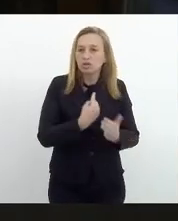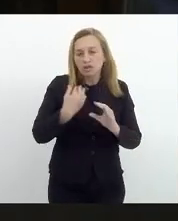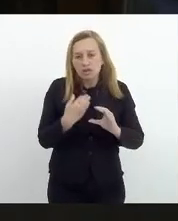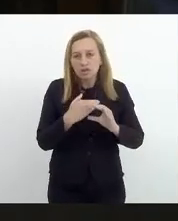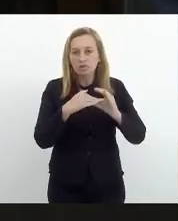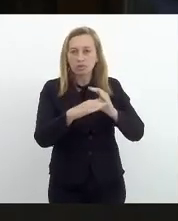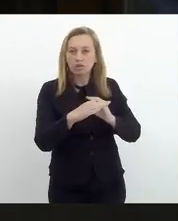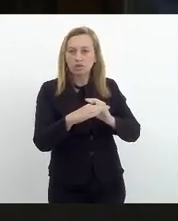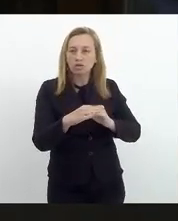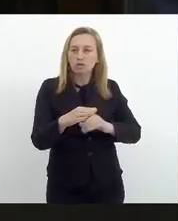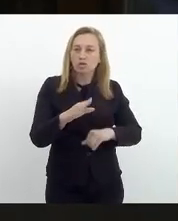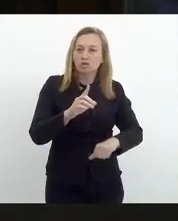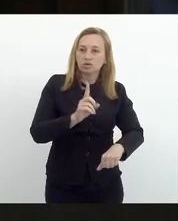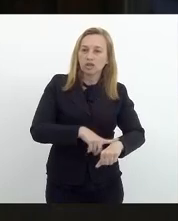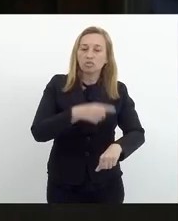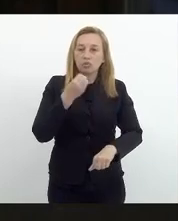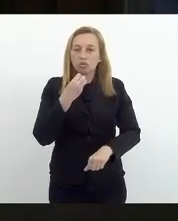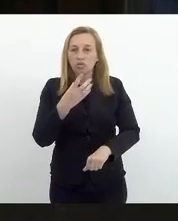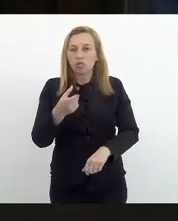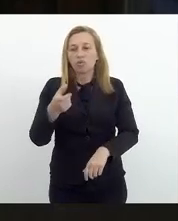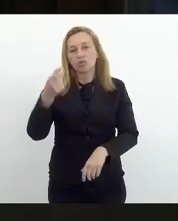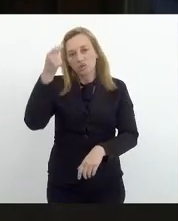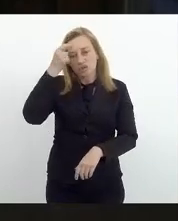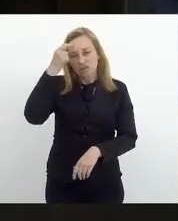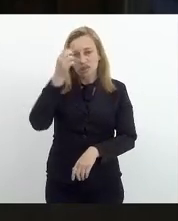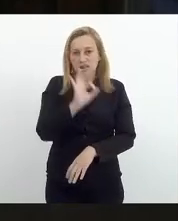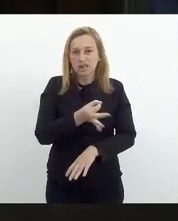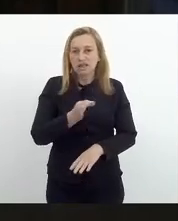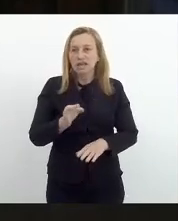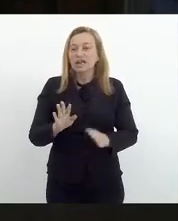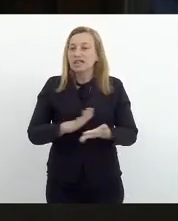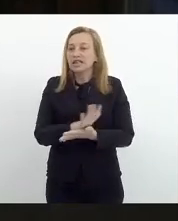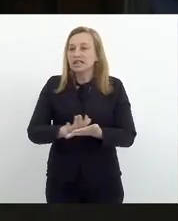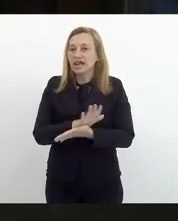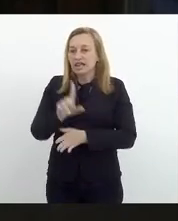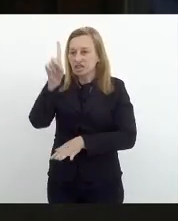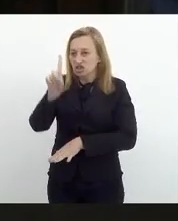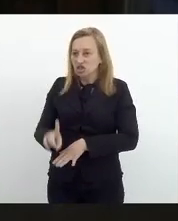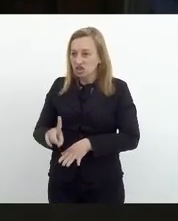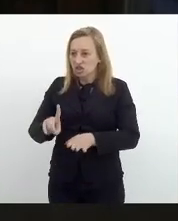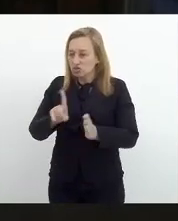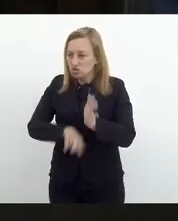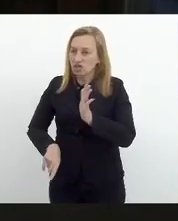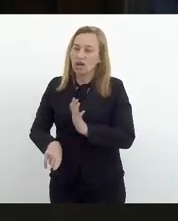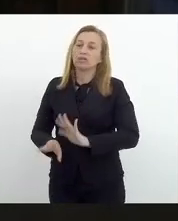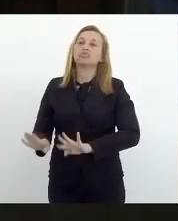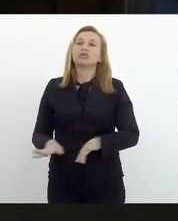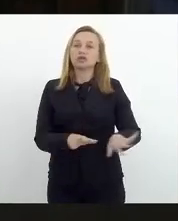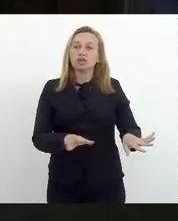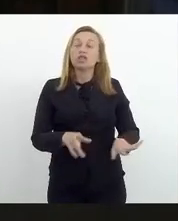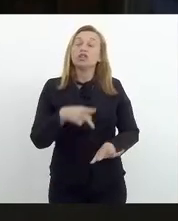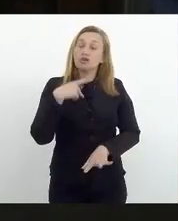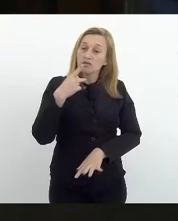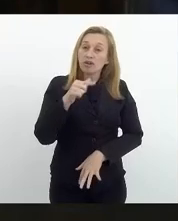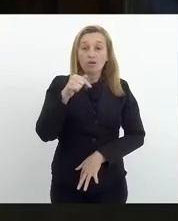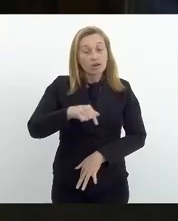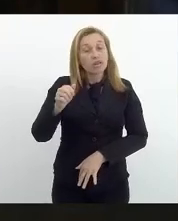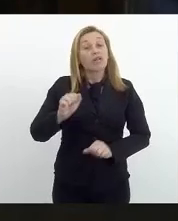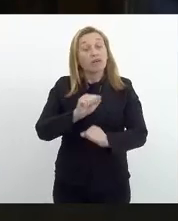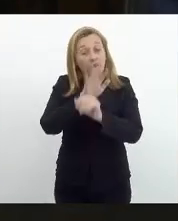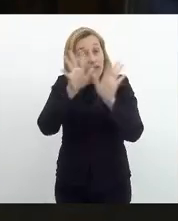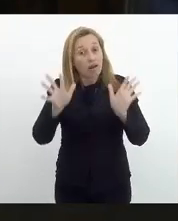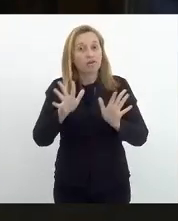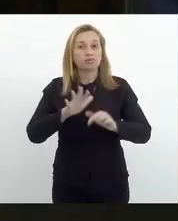encaminharemos para um bom termo no consenso de que nenhum direito seria retirado dos Servidores e faço essa que ele faz questão de deixar